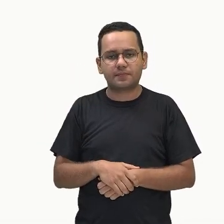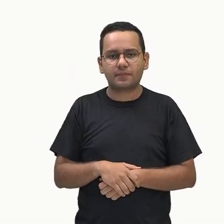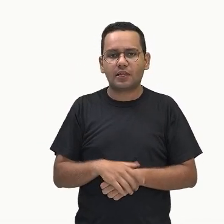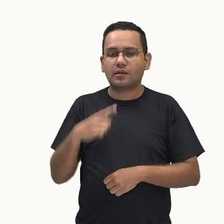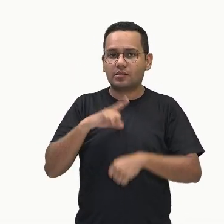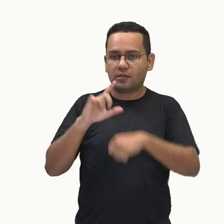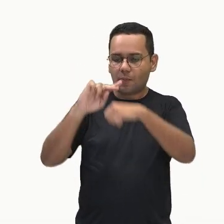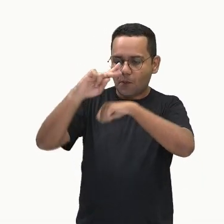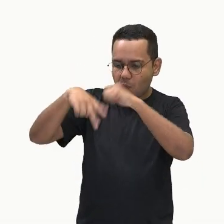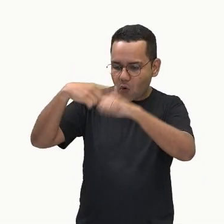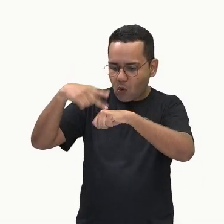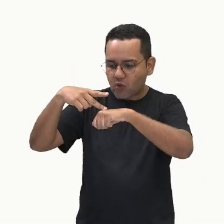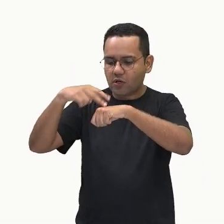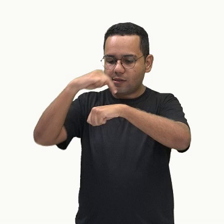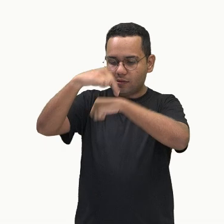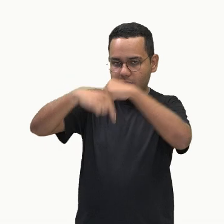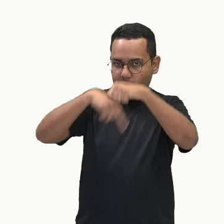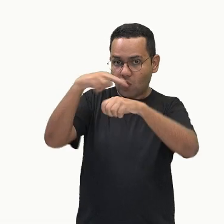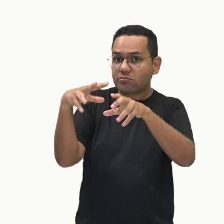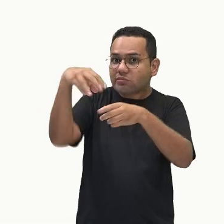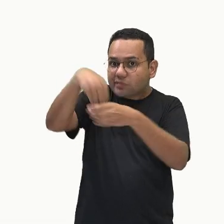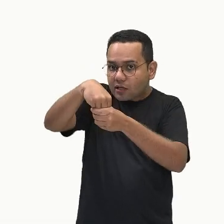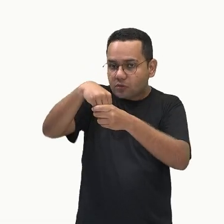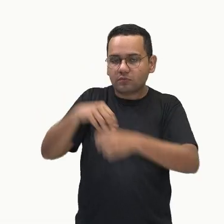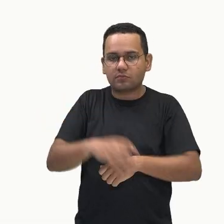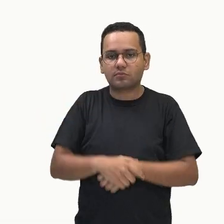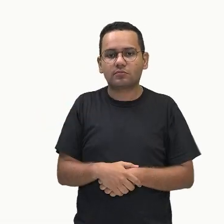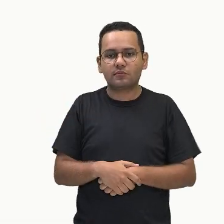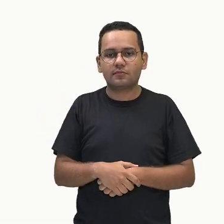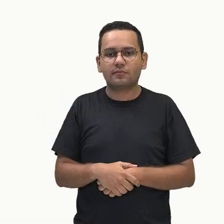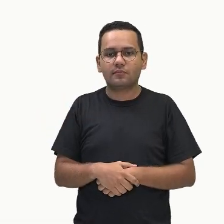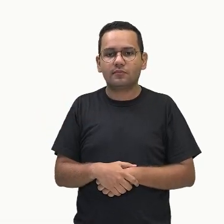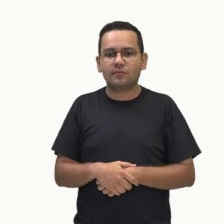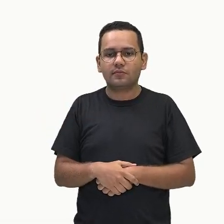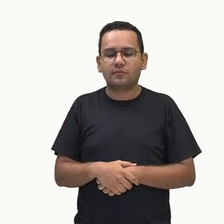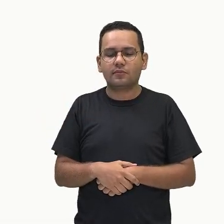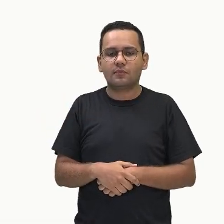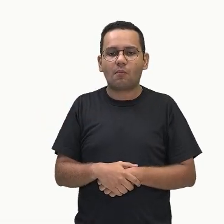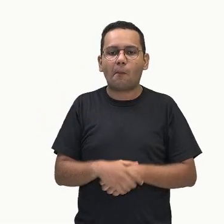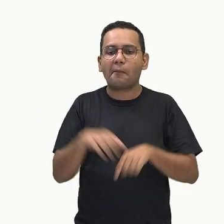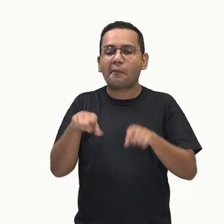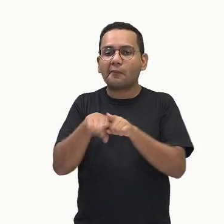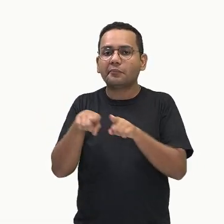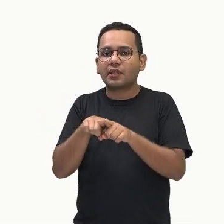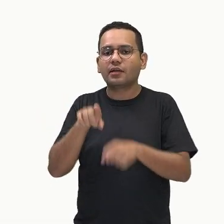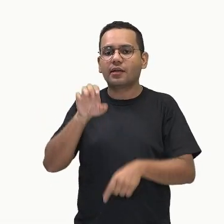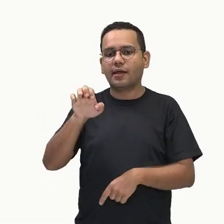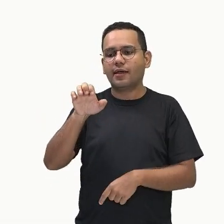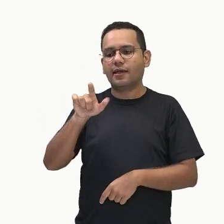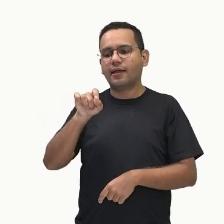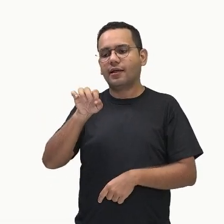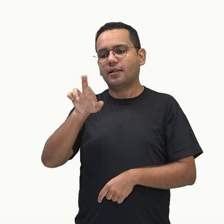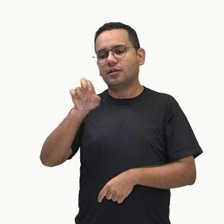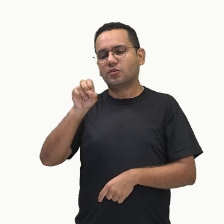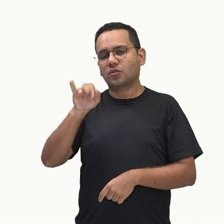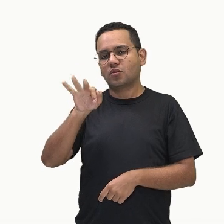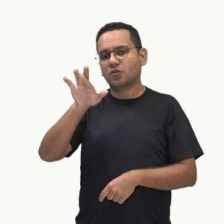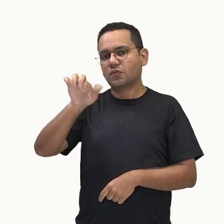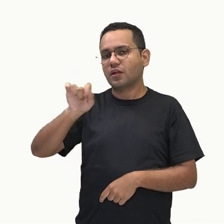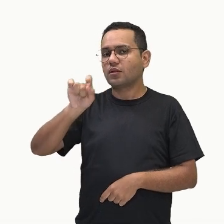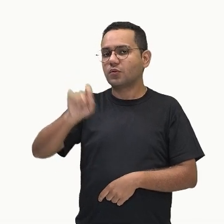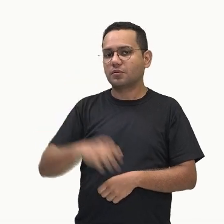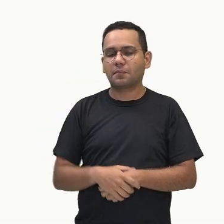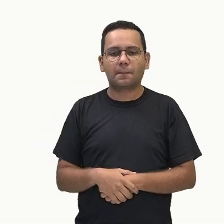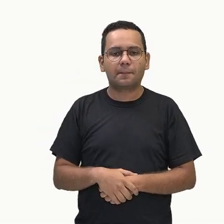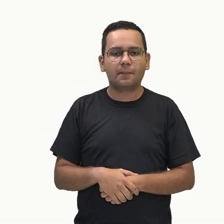Prótons e nêutrons. E pela eletrosfera. A eletrosfera é